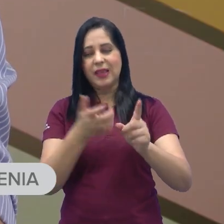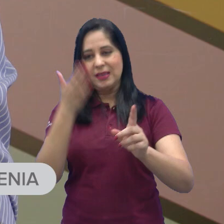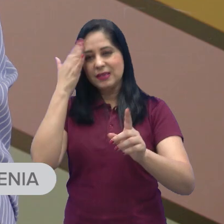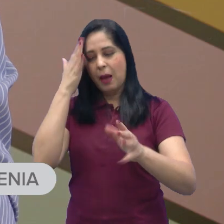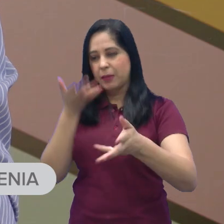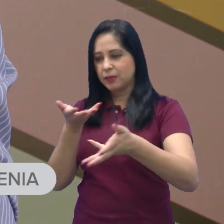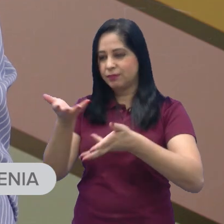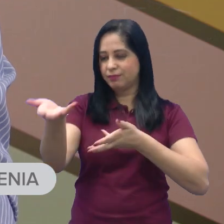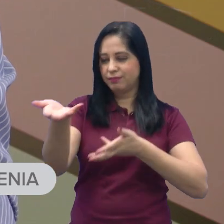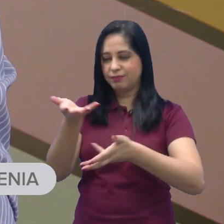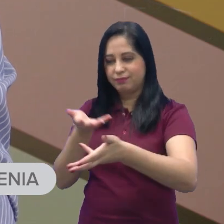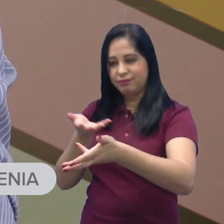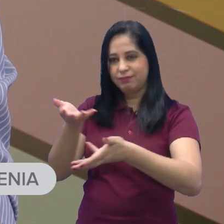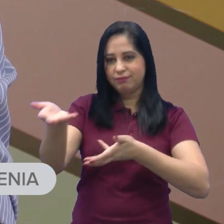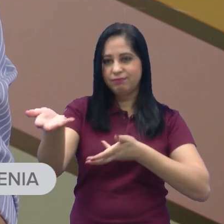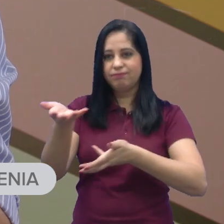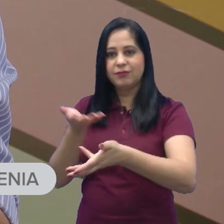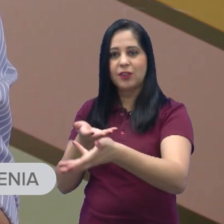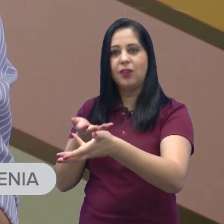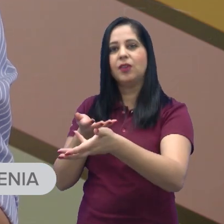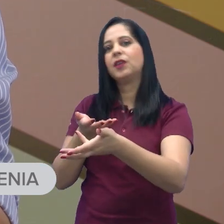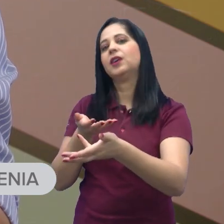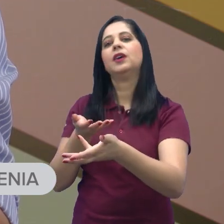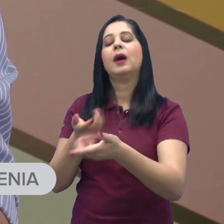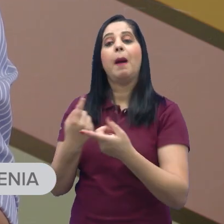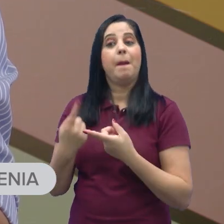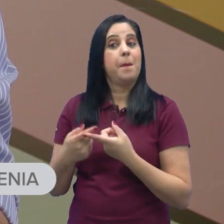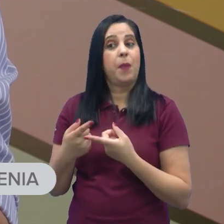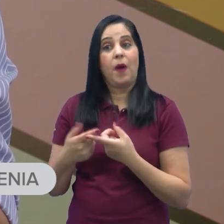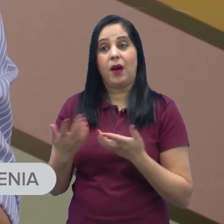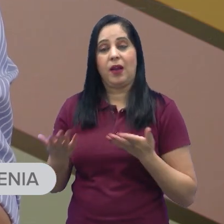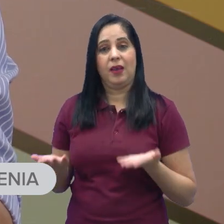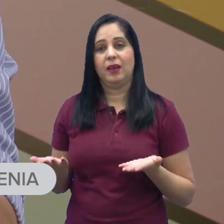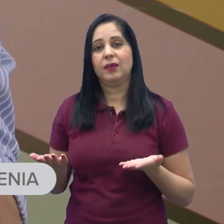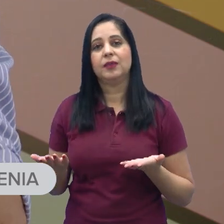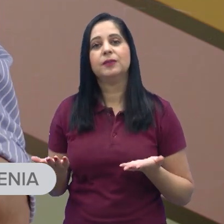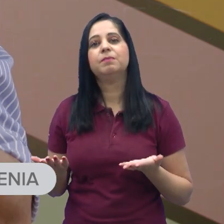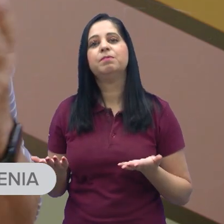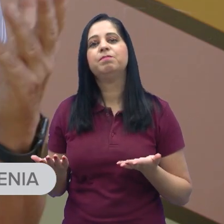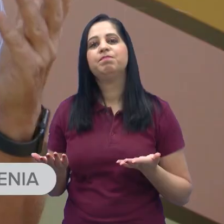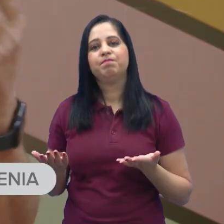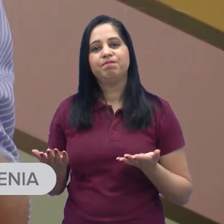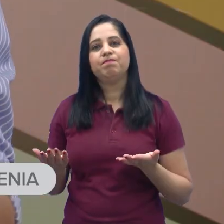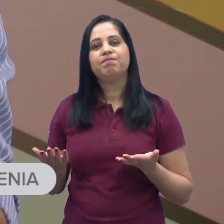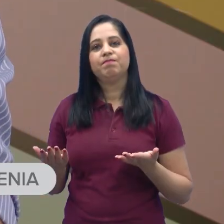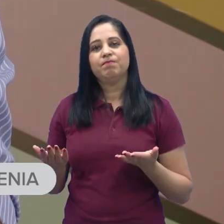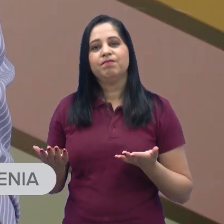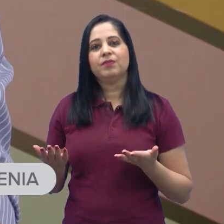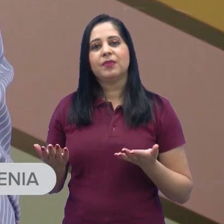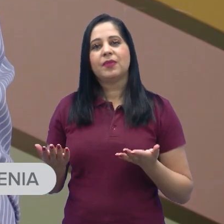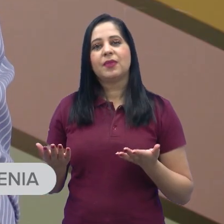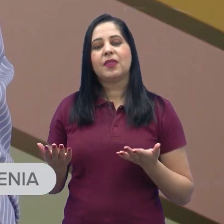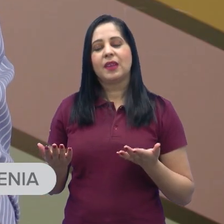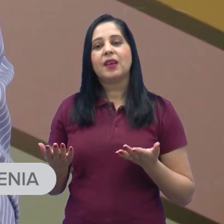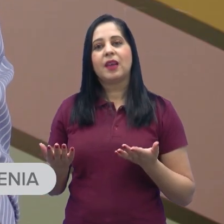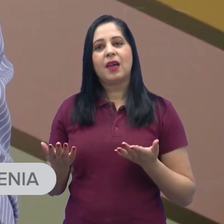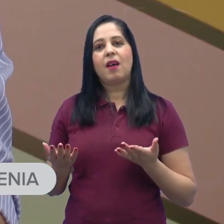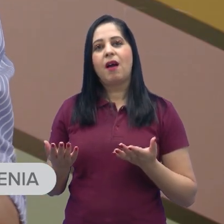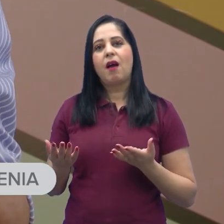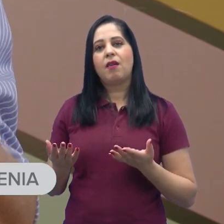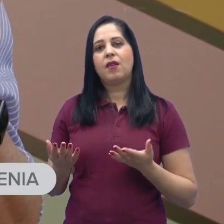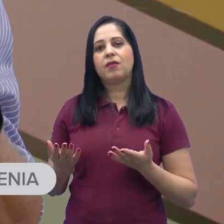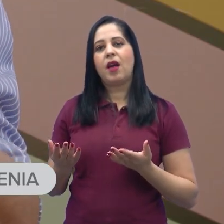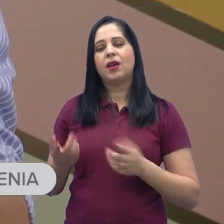desenvolver com esse paciente, porque isso vai se multiplicando, né? Isso vai